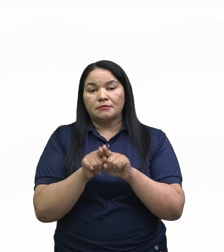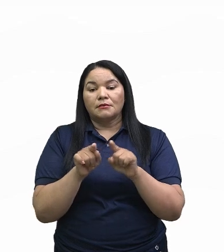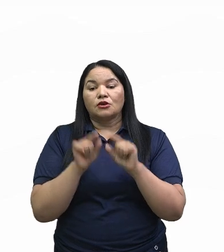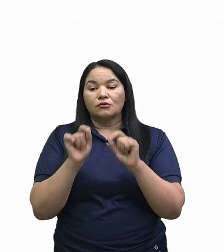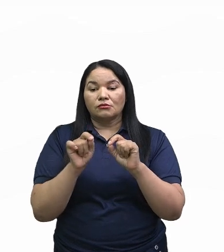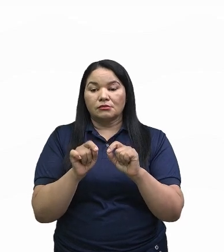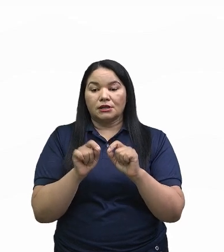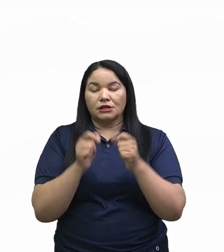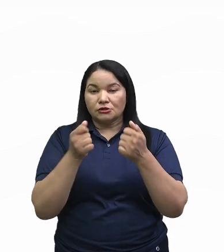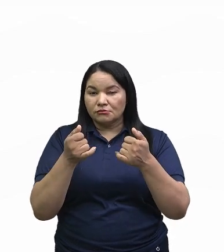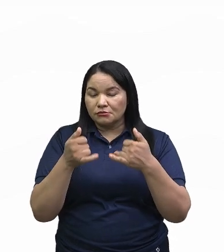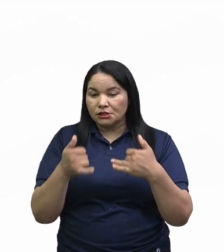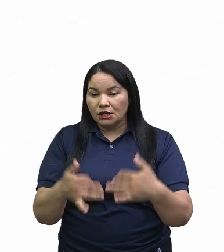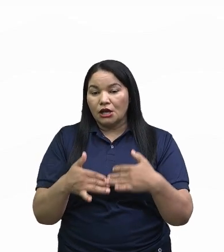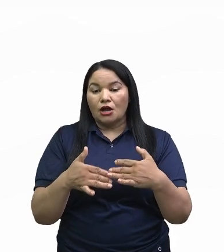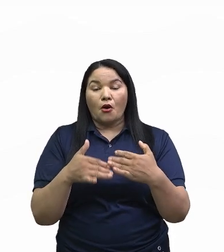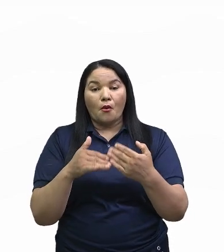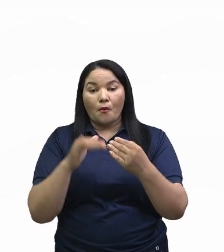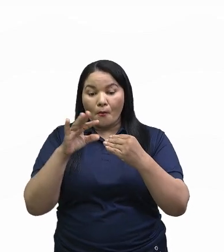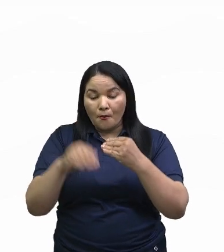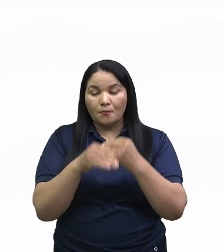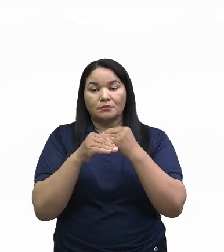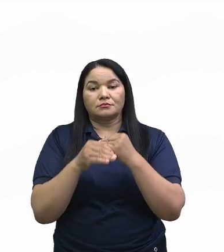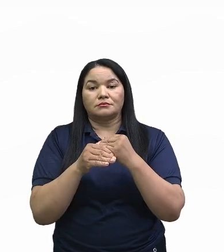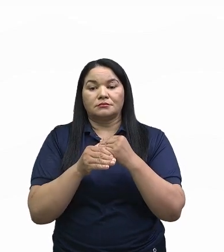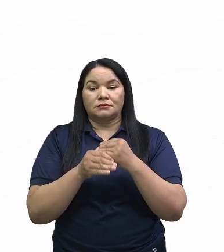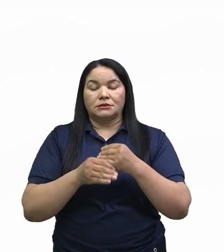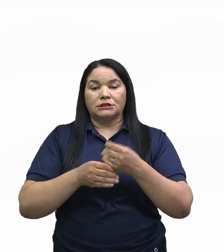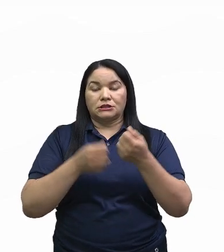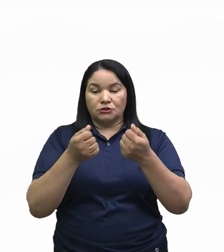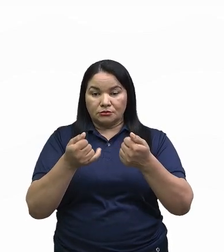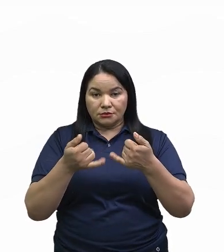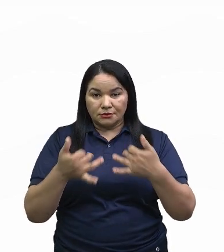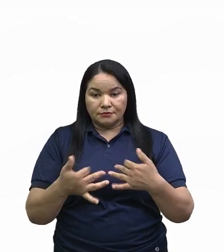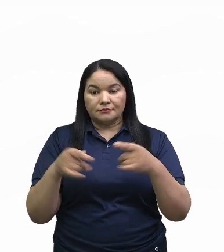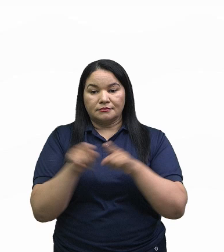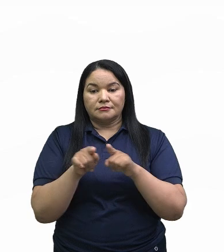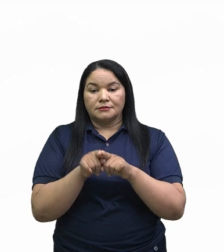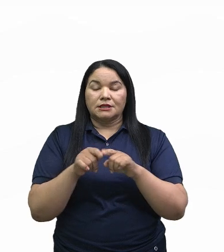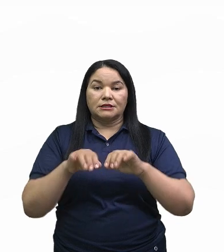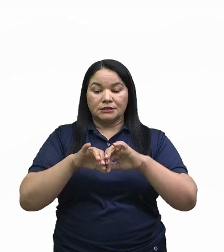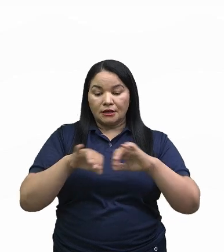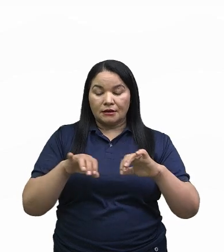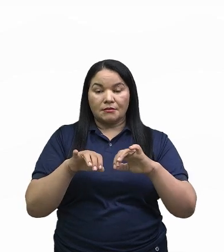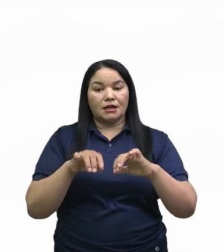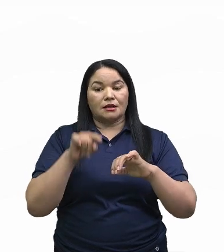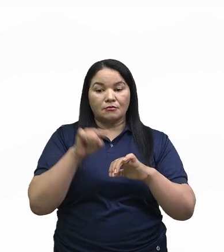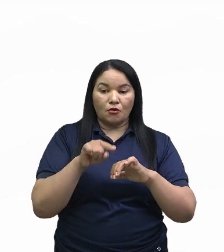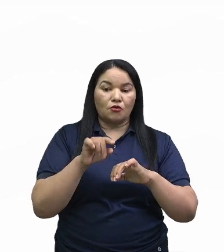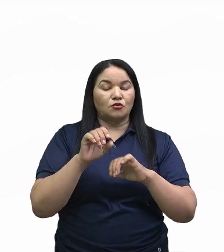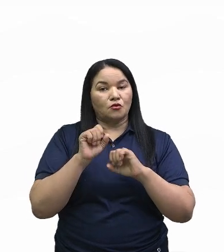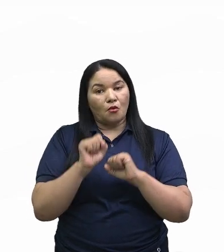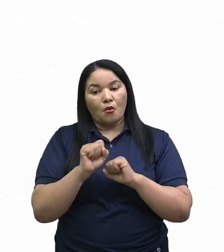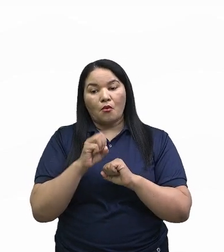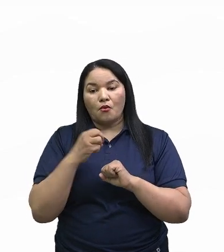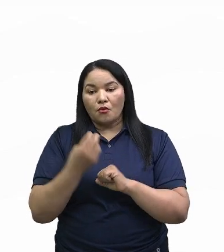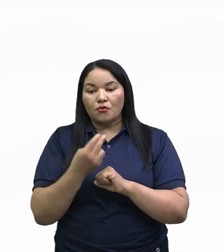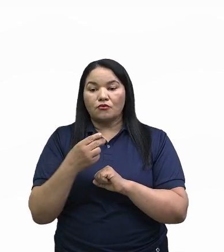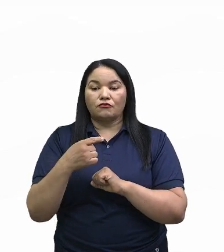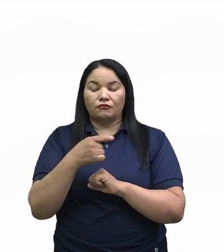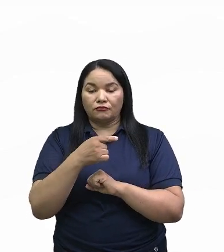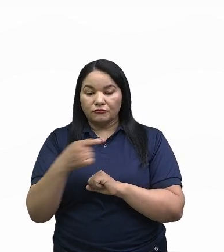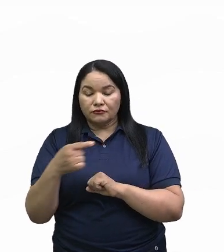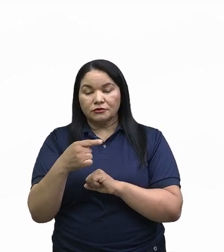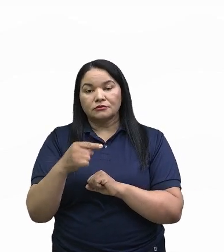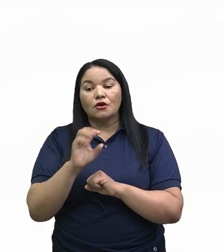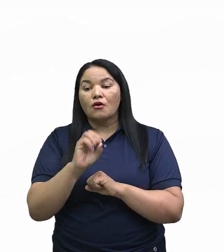simplesmente tecendo um comentário extra sobre ele. Vêm sempre separadas por pontuação, que podem ser as vírgulas, podem ser